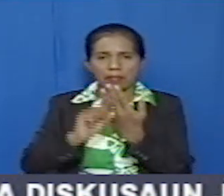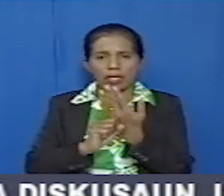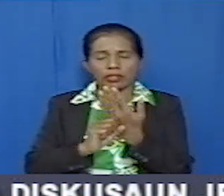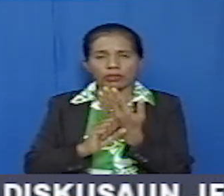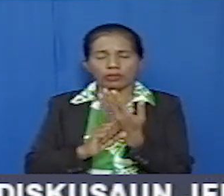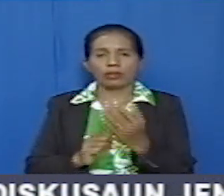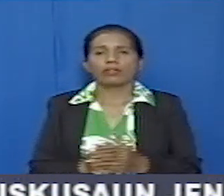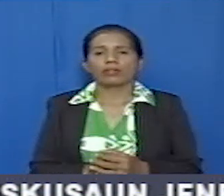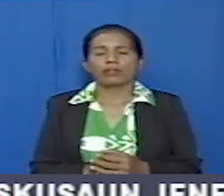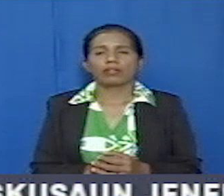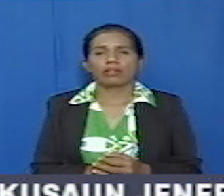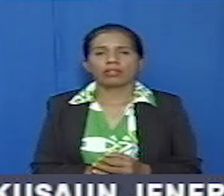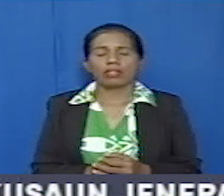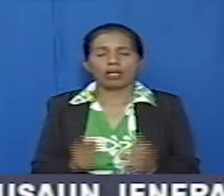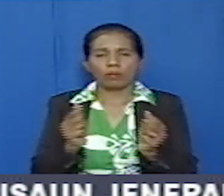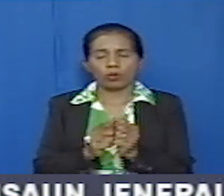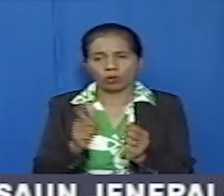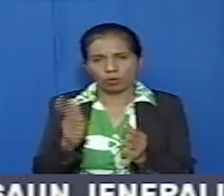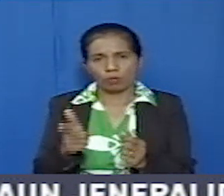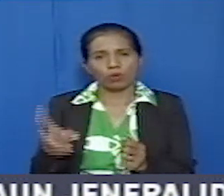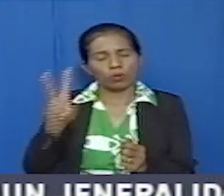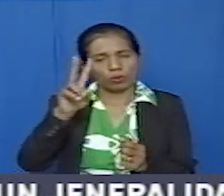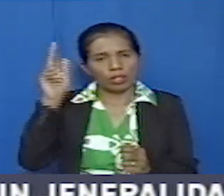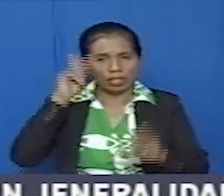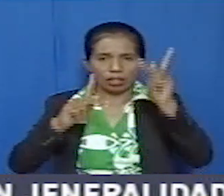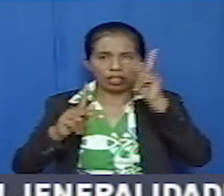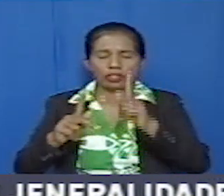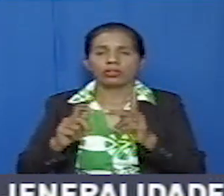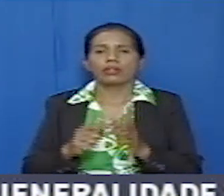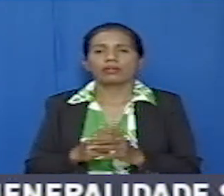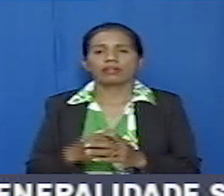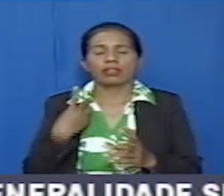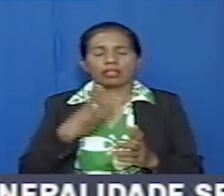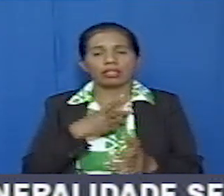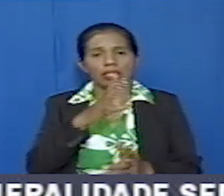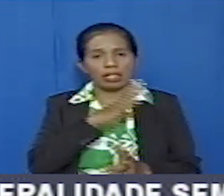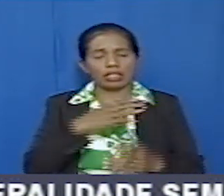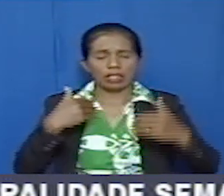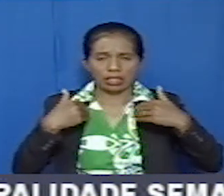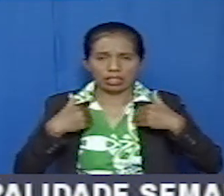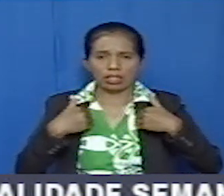trimestre de Ninho, por volta 22 casos, Neve que está recata,